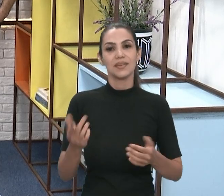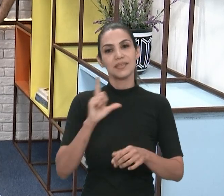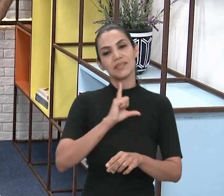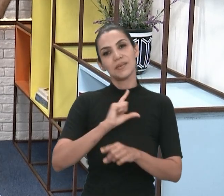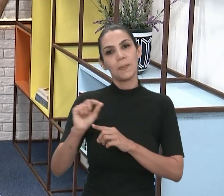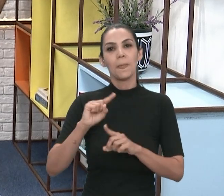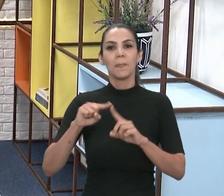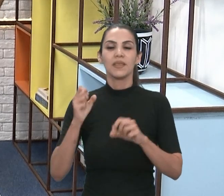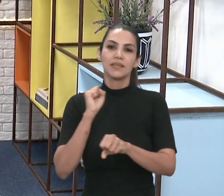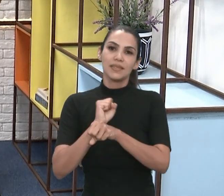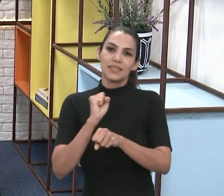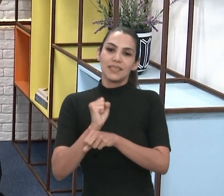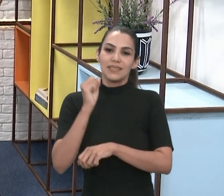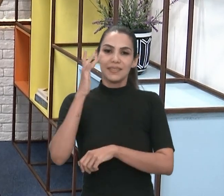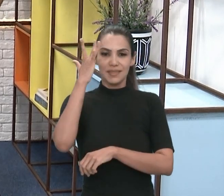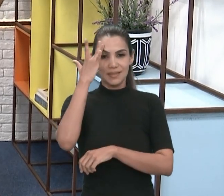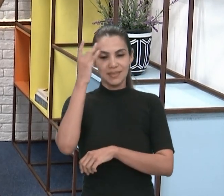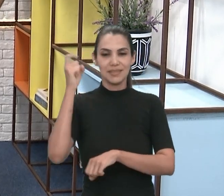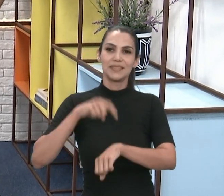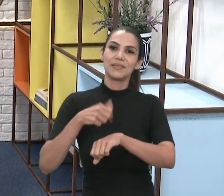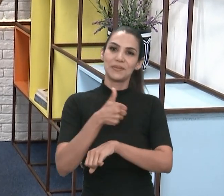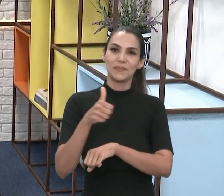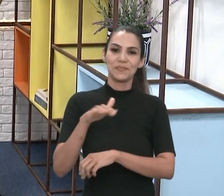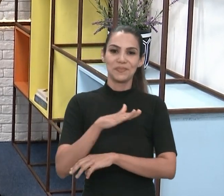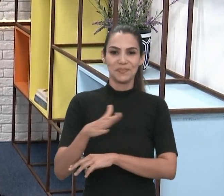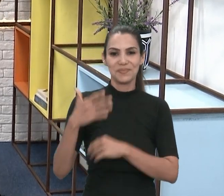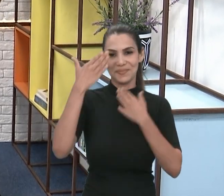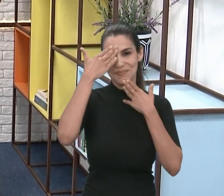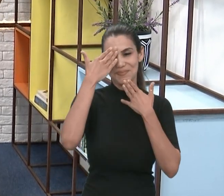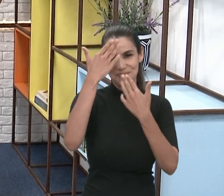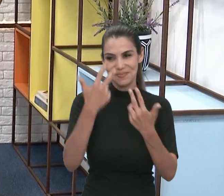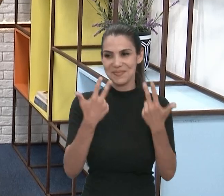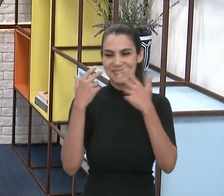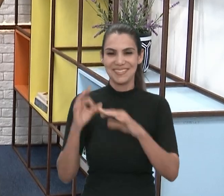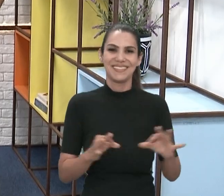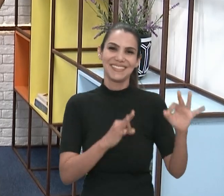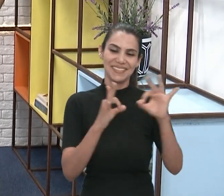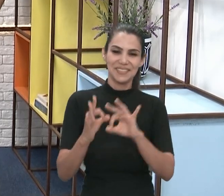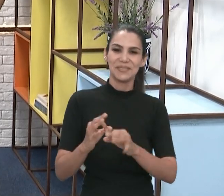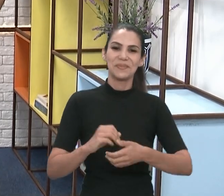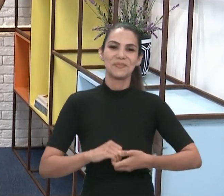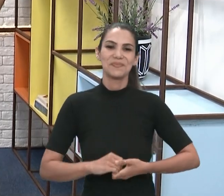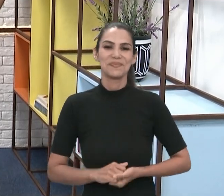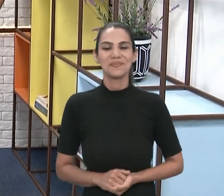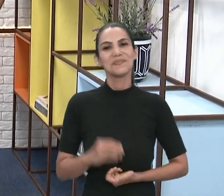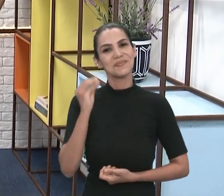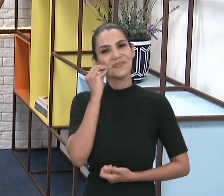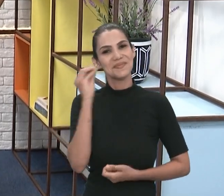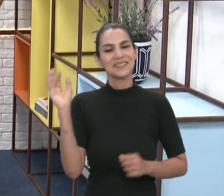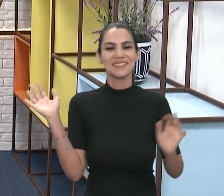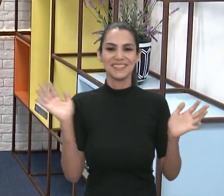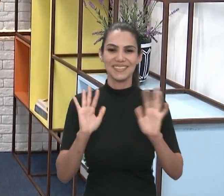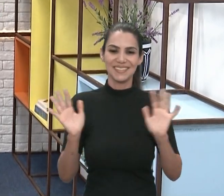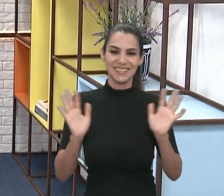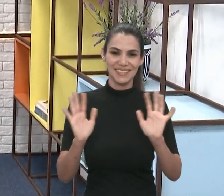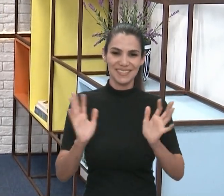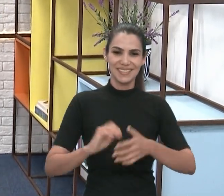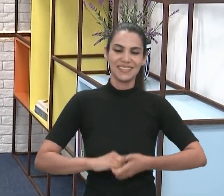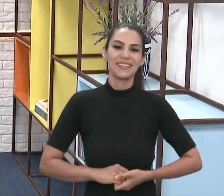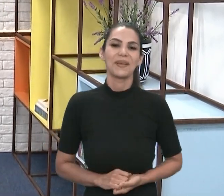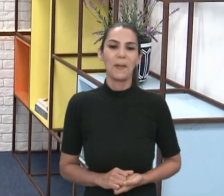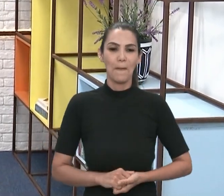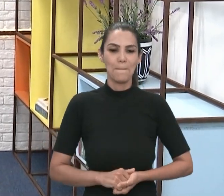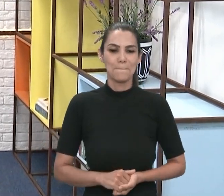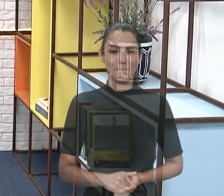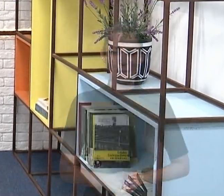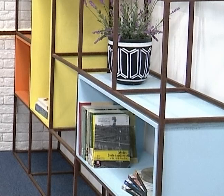nessa, mas te espero amanhã às 11h30 da manhã. Muito obrigado mais uma vez por ficar aqui junto com a gente, viu? Beijos e até mais. Tchau!